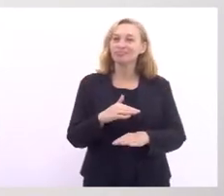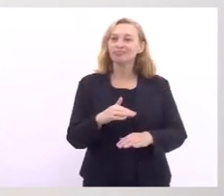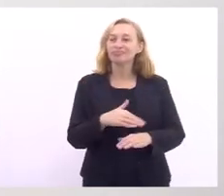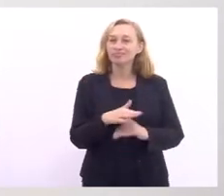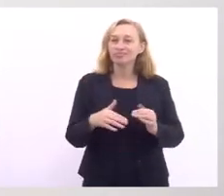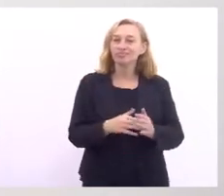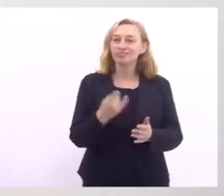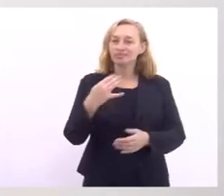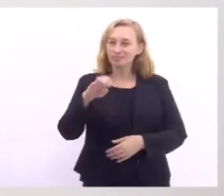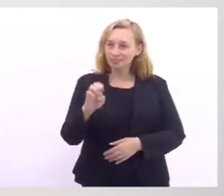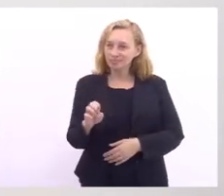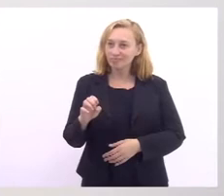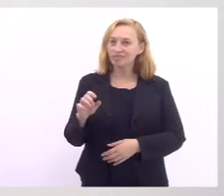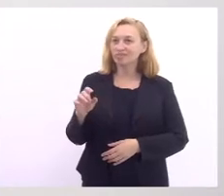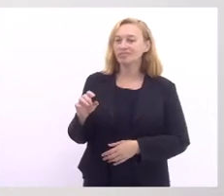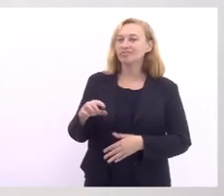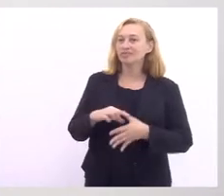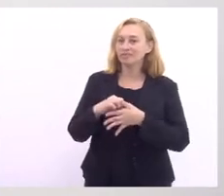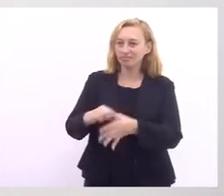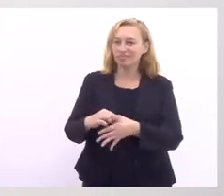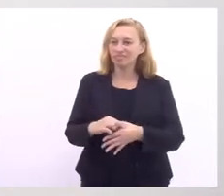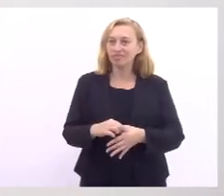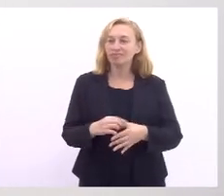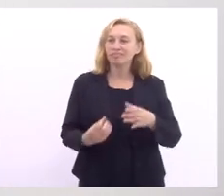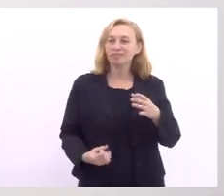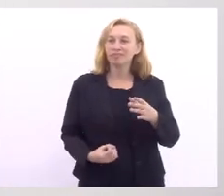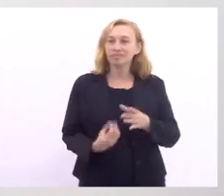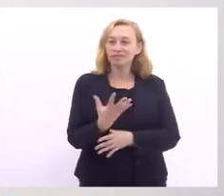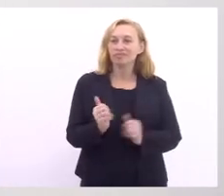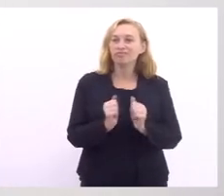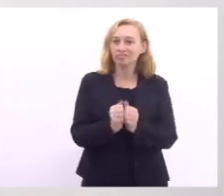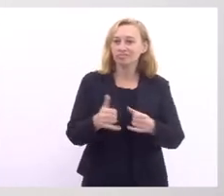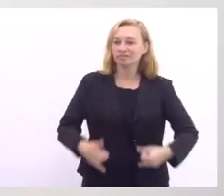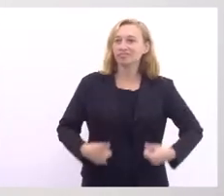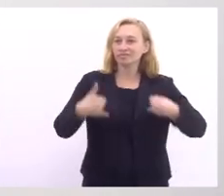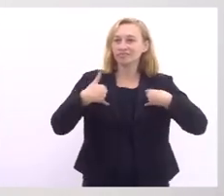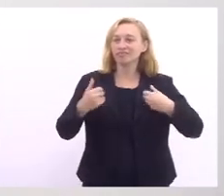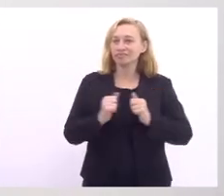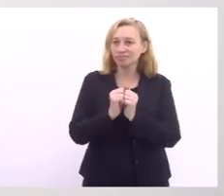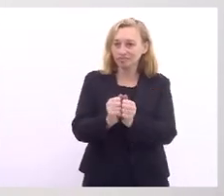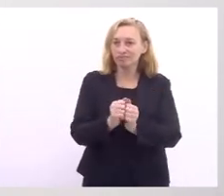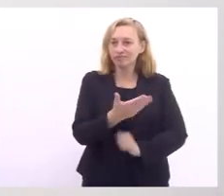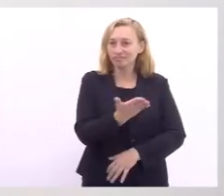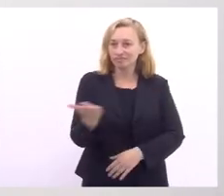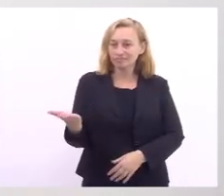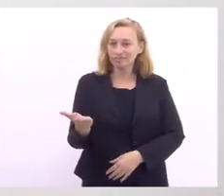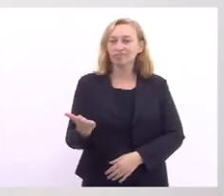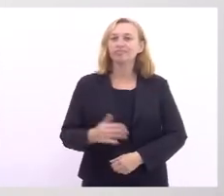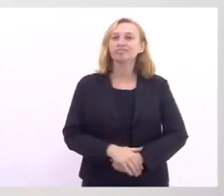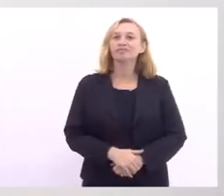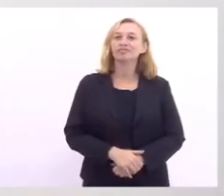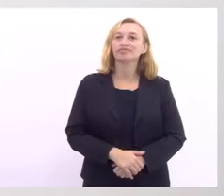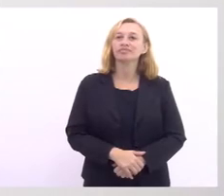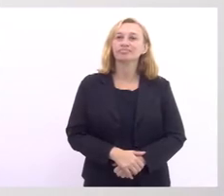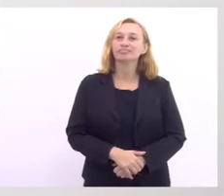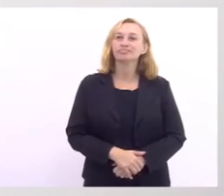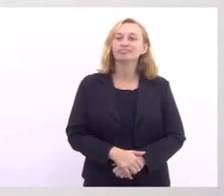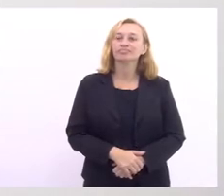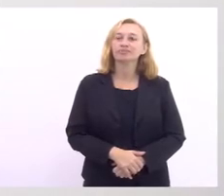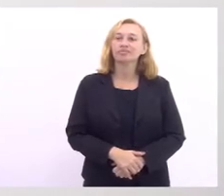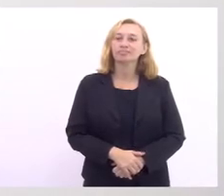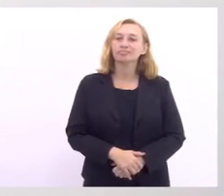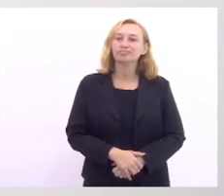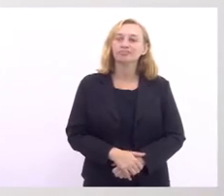Henrique Vitor e foi nessa liderança que a gente tem construído é um orgulho enorme caminhar ao lado de vocês assim e